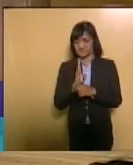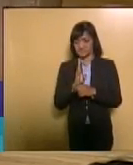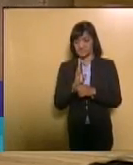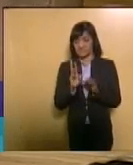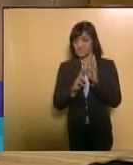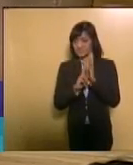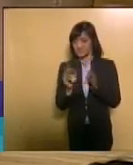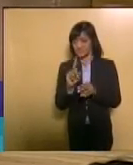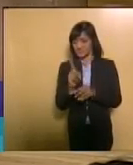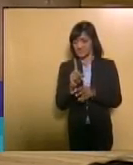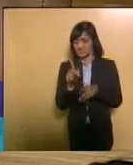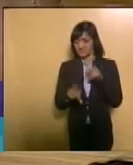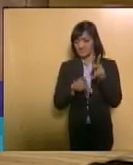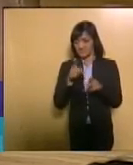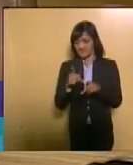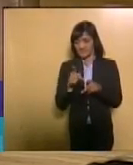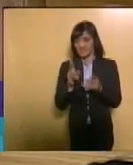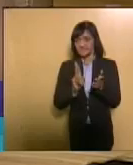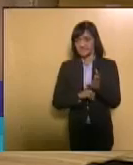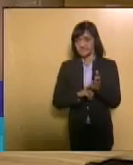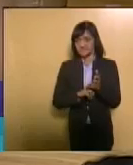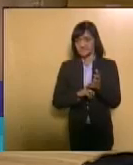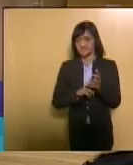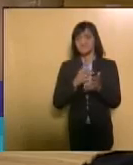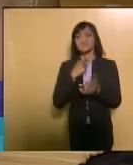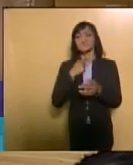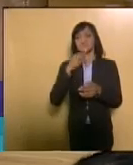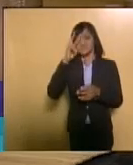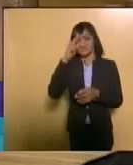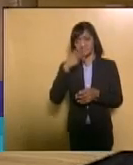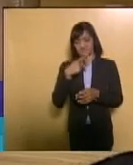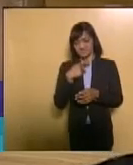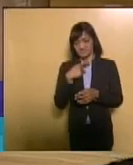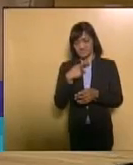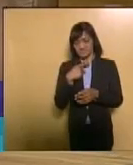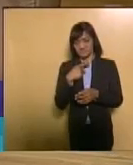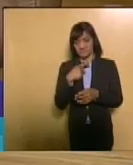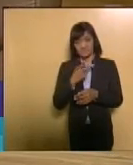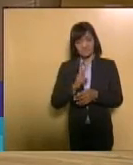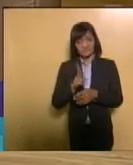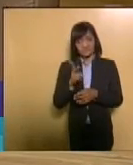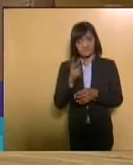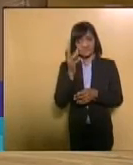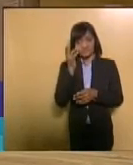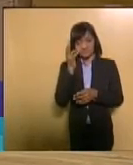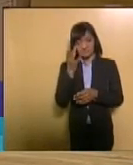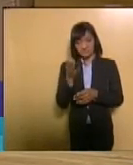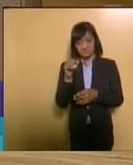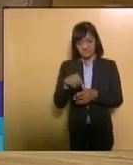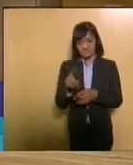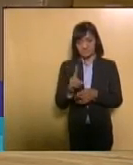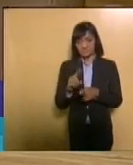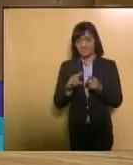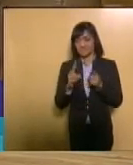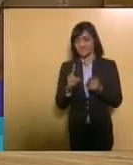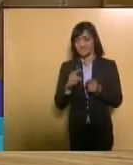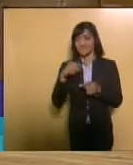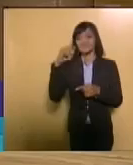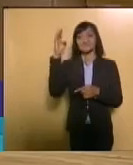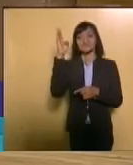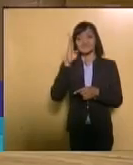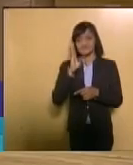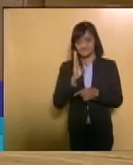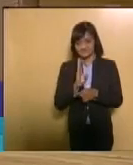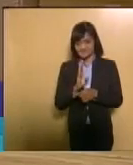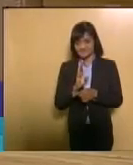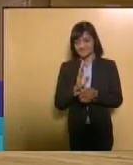população e sim os seus próprios interesses como a gente vem vend sempre não só aqui mas no Brasil na